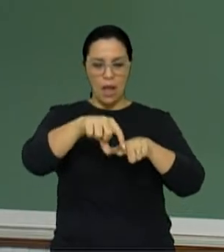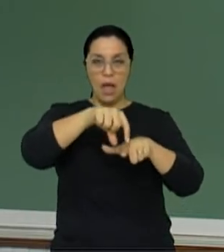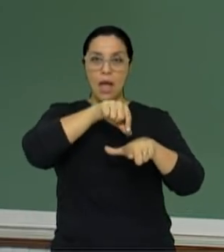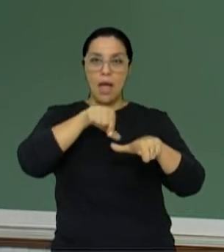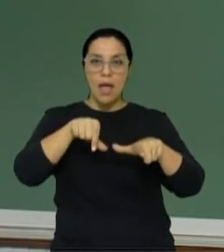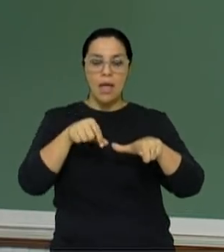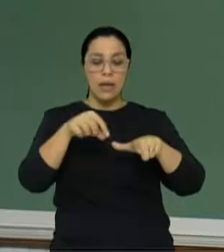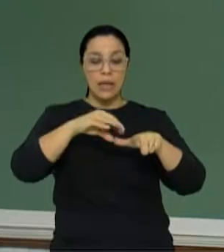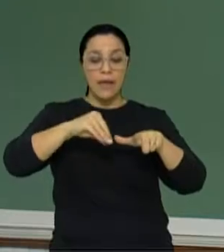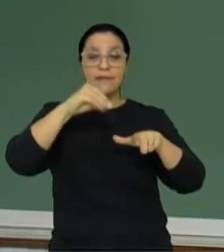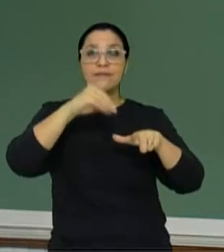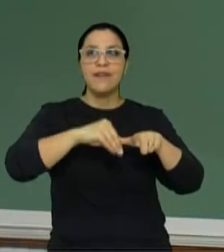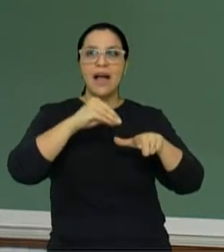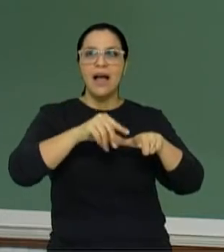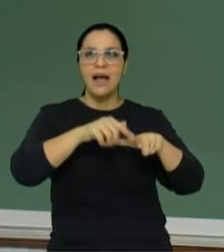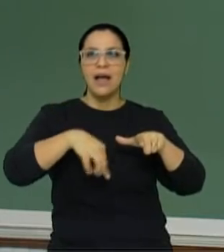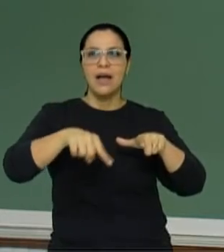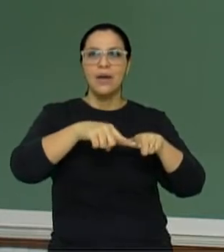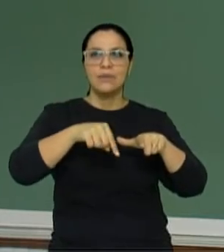que está,